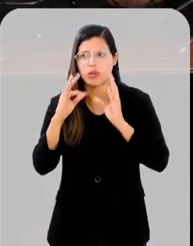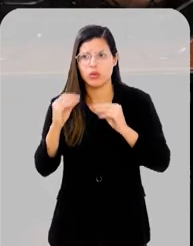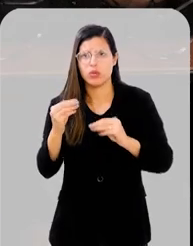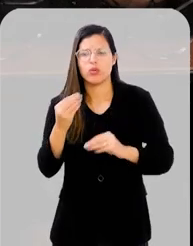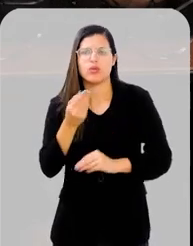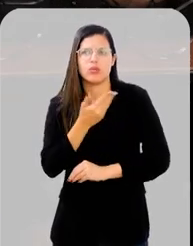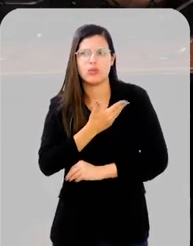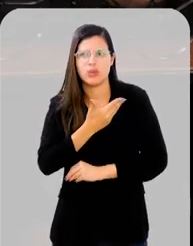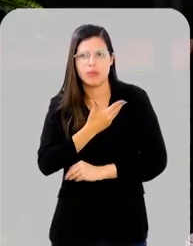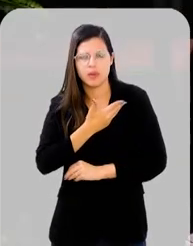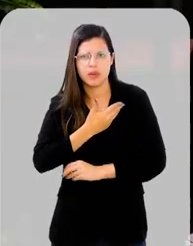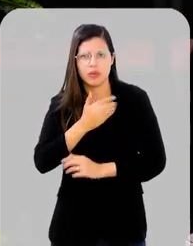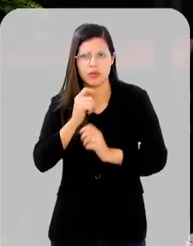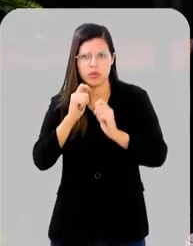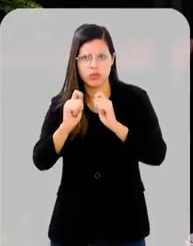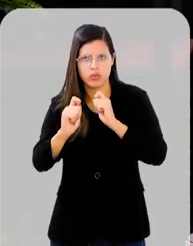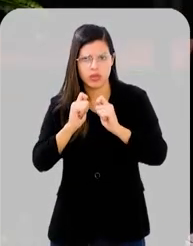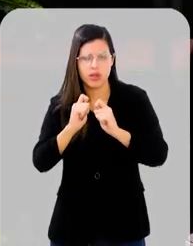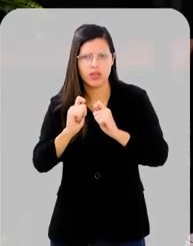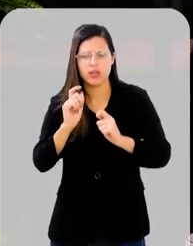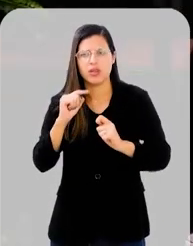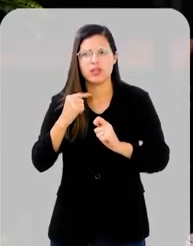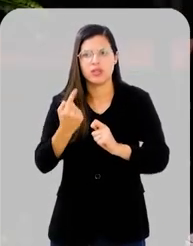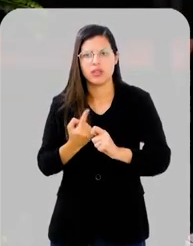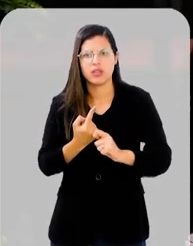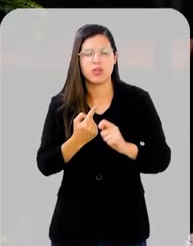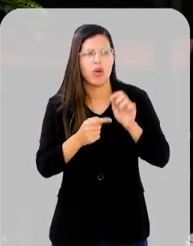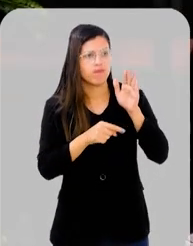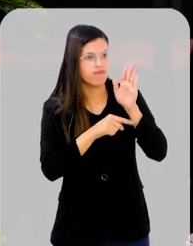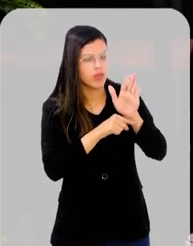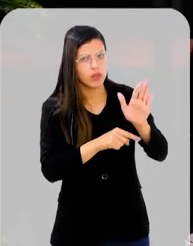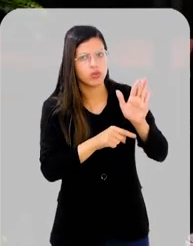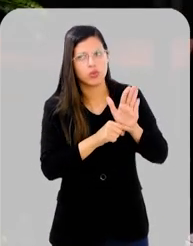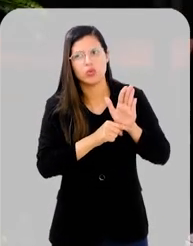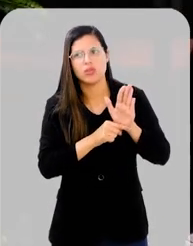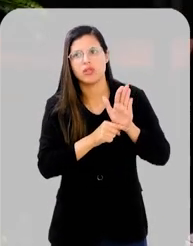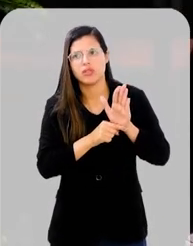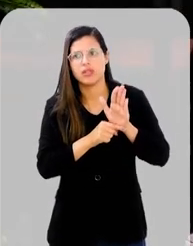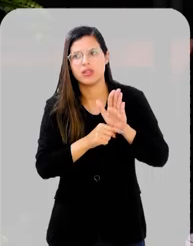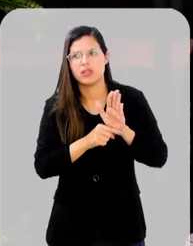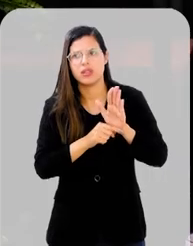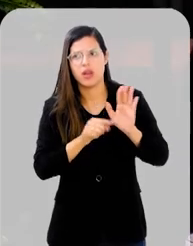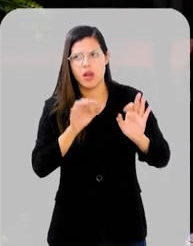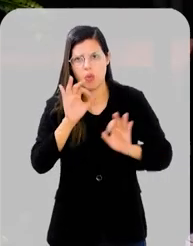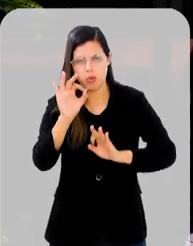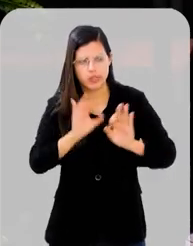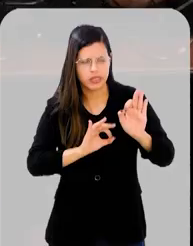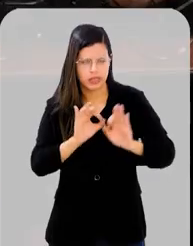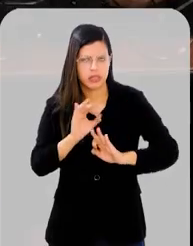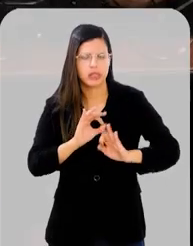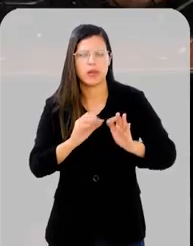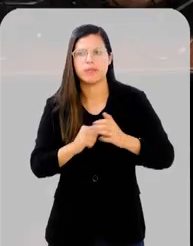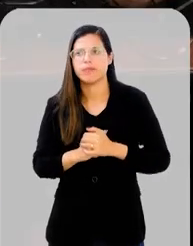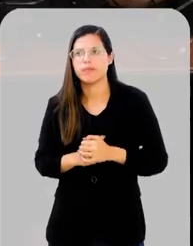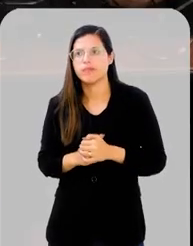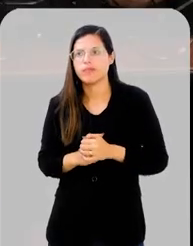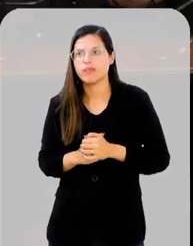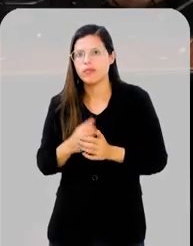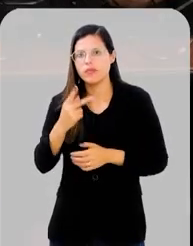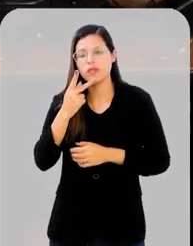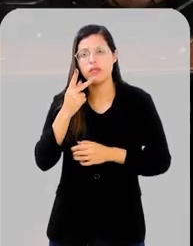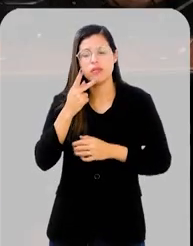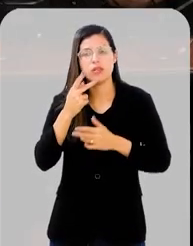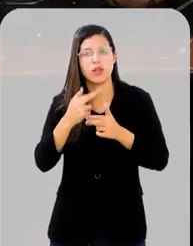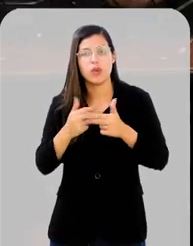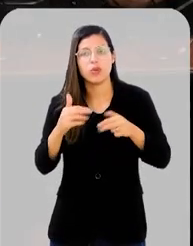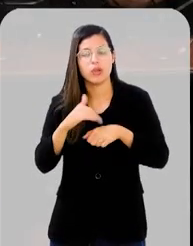com todos os meus colegas jornalistas e nós vamos ajudar você a mexer com isso nós estamos